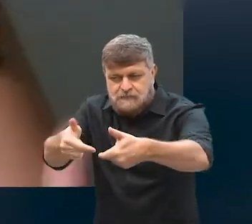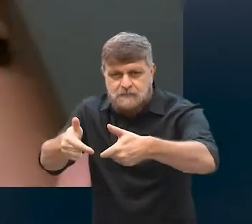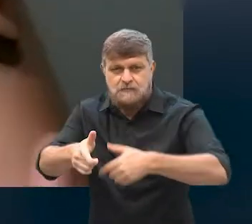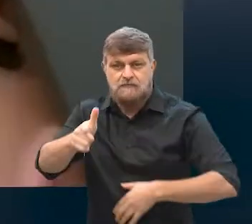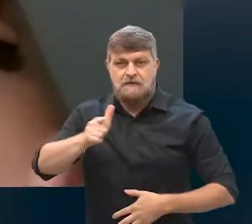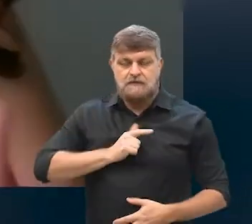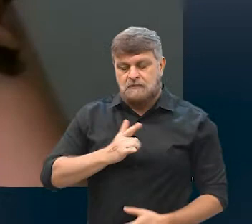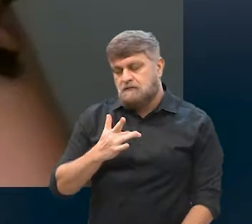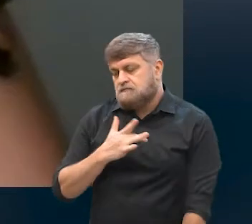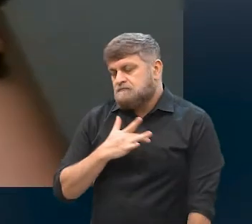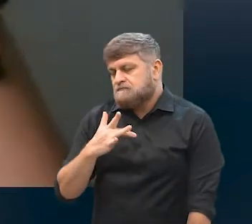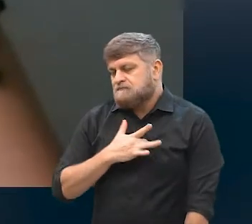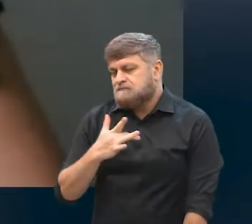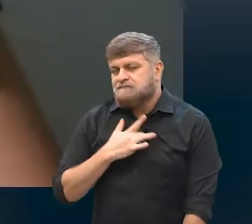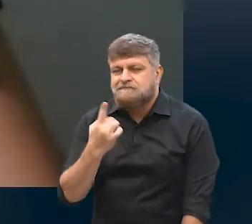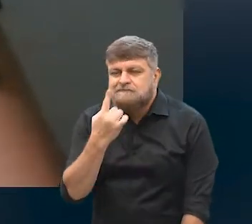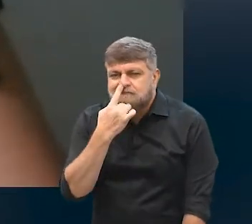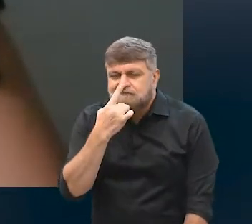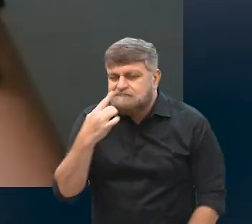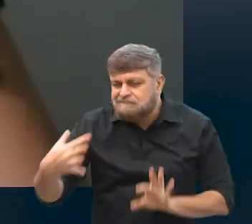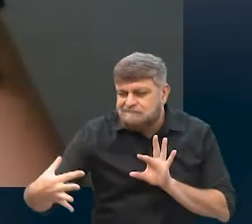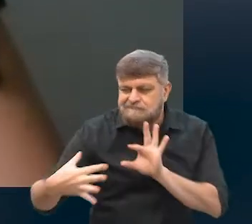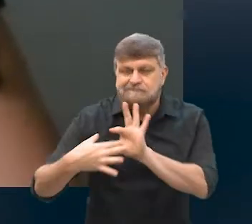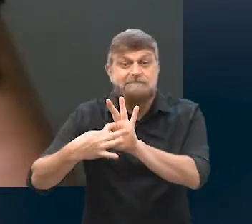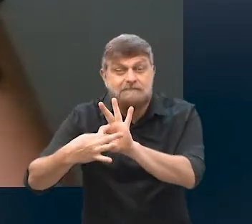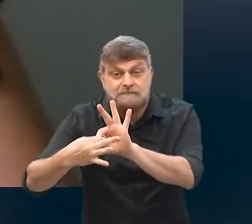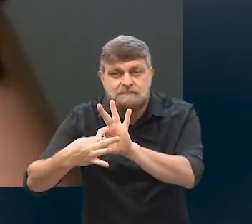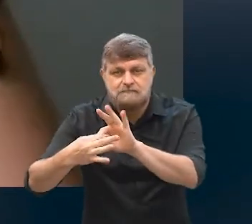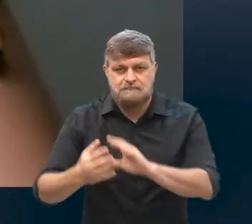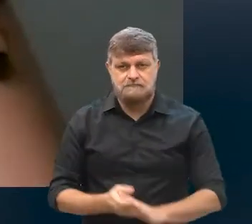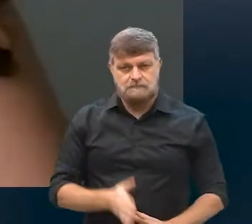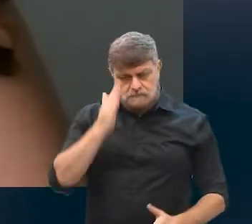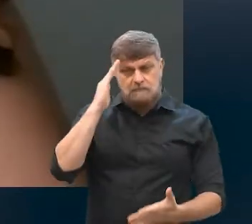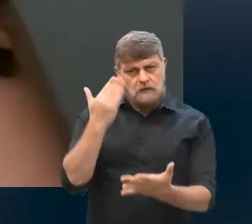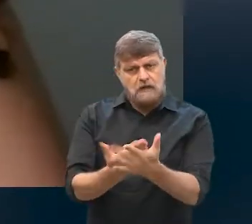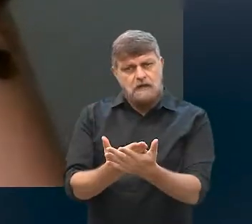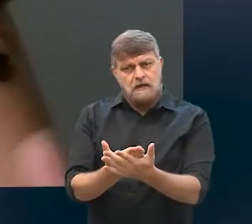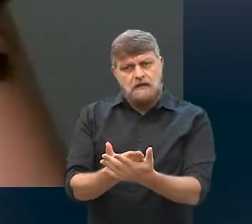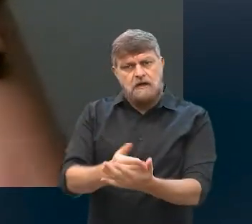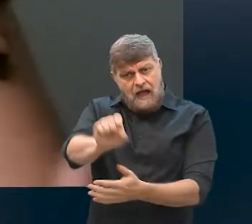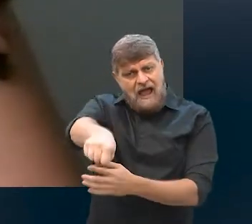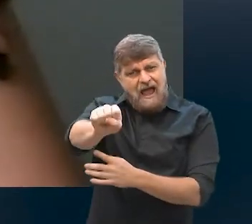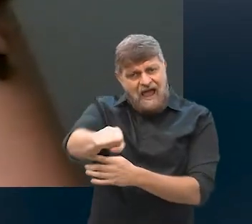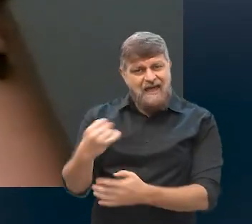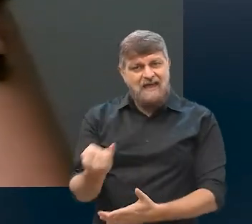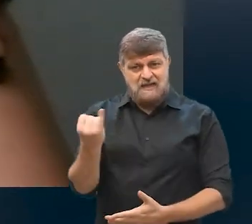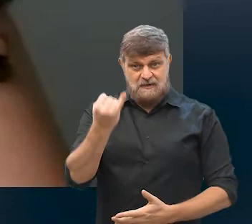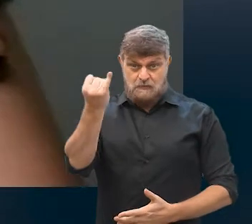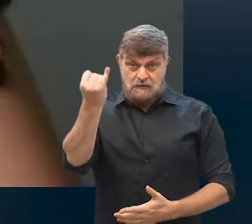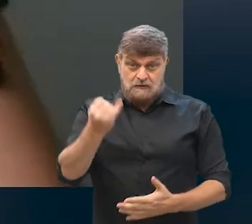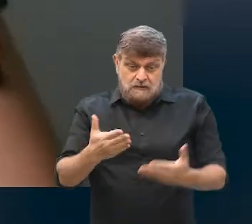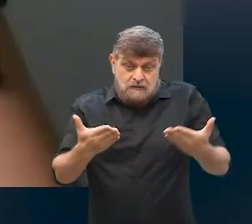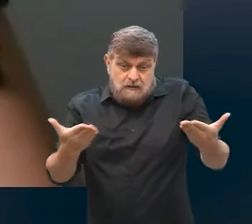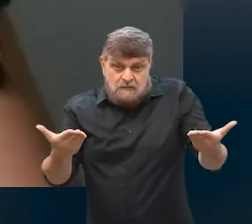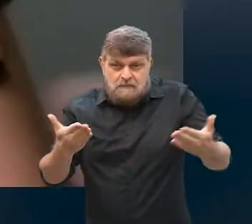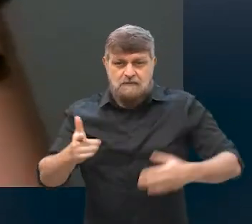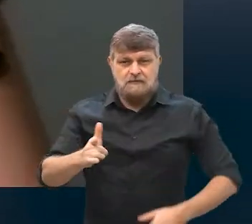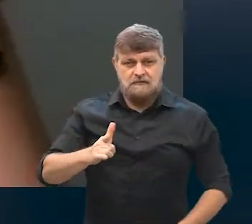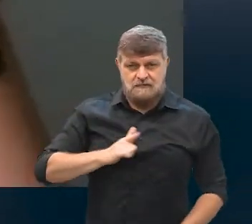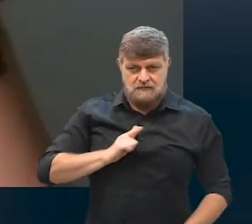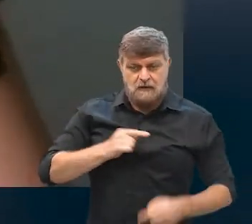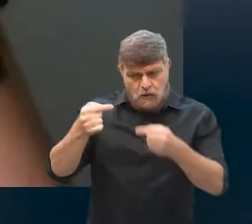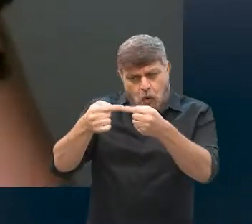essa paixão e essa conexão muito forte com a cozinha. E acredito que isso é realmente super importante, afinal, é uma